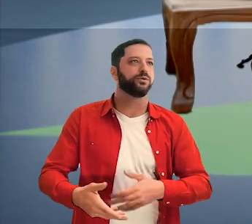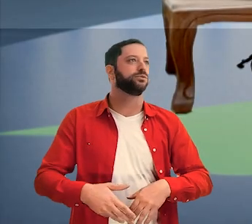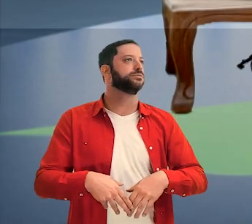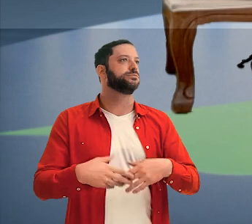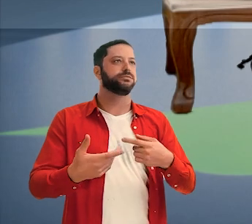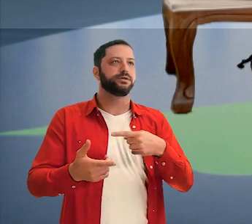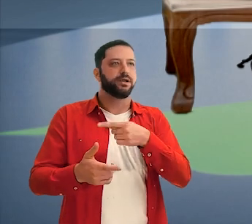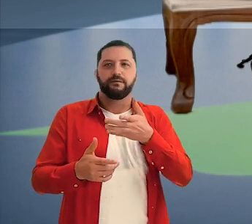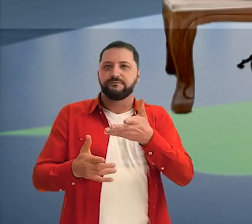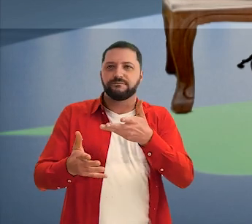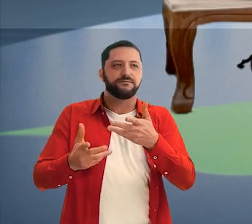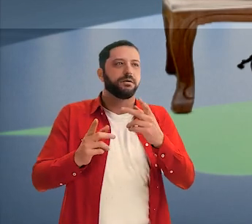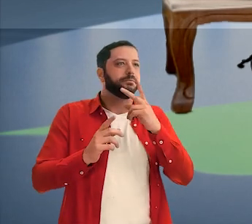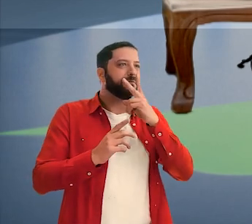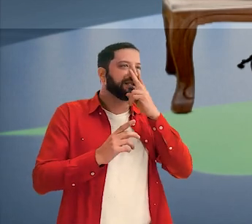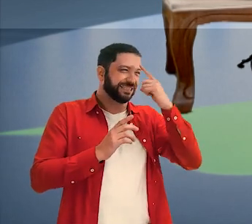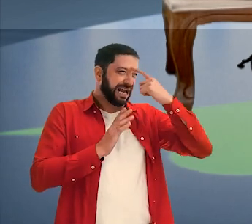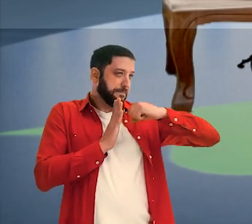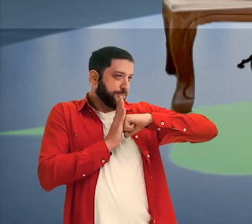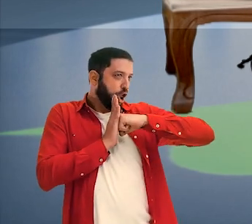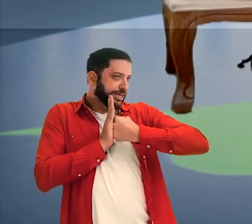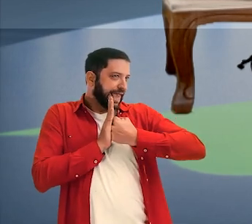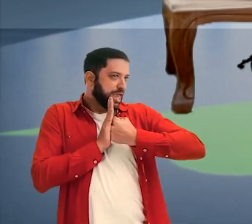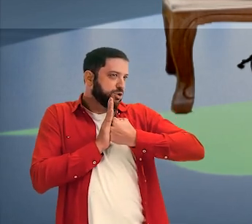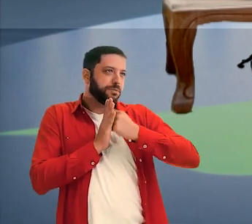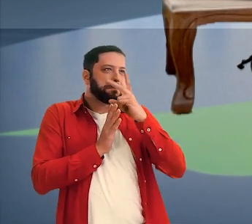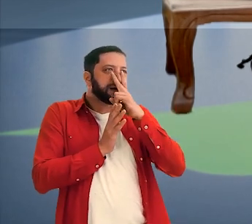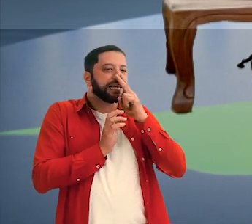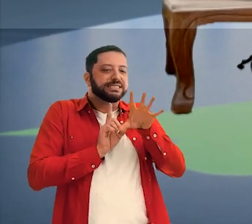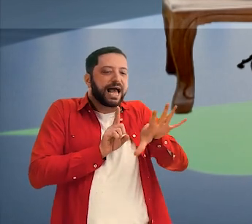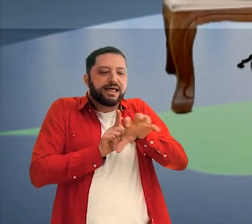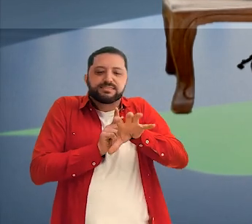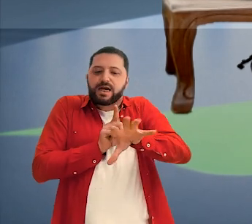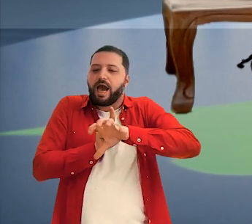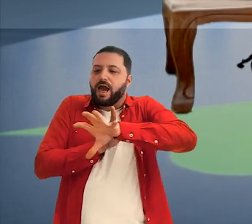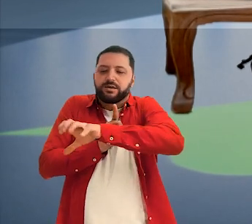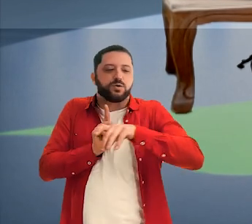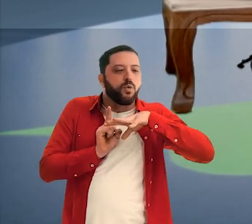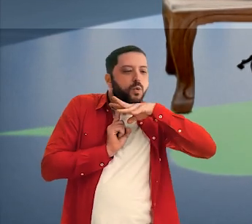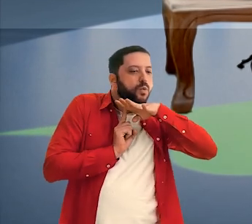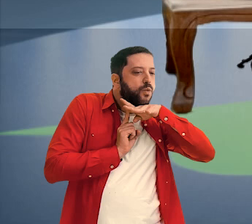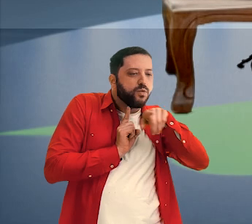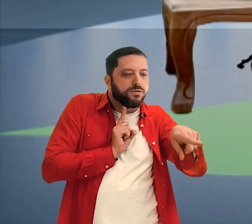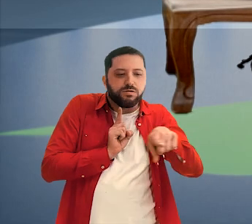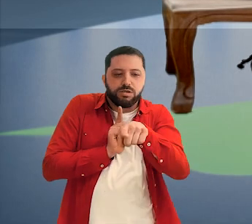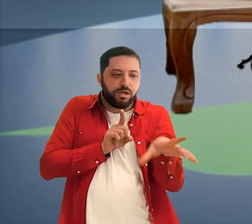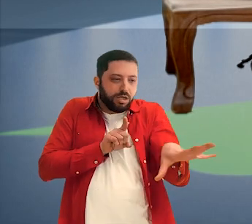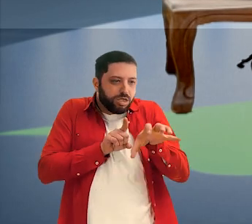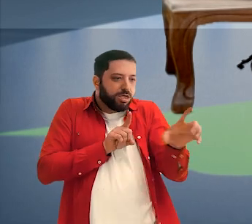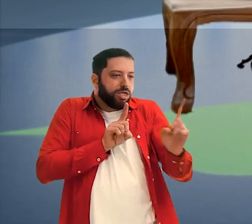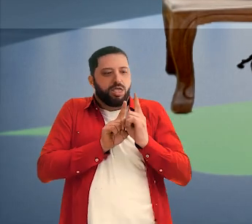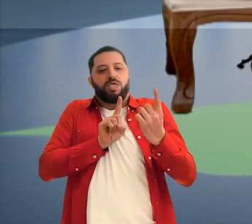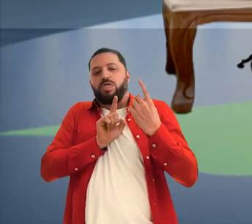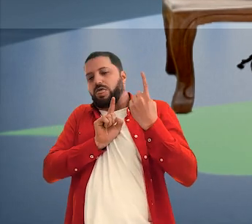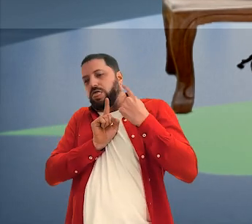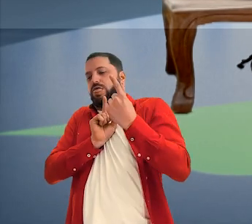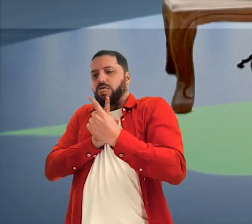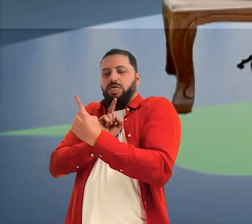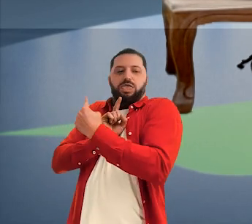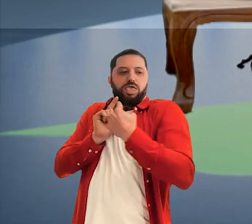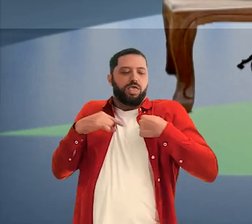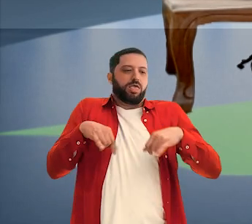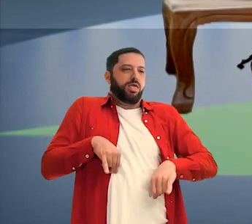É, atrai e conecta. Eu falo que o bloqueio, ele instala dentro da pessoa um Wi-Fi, que vai conectando situações por conta